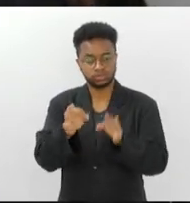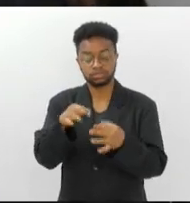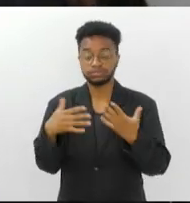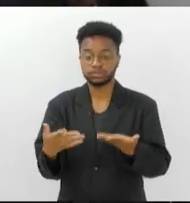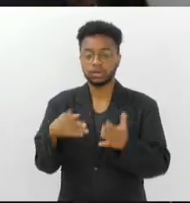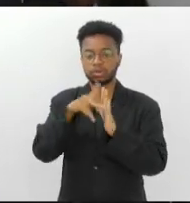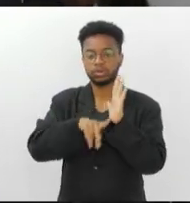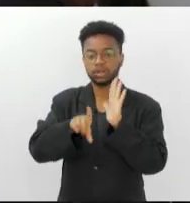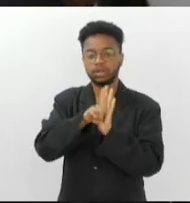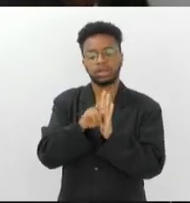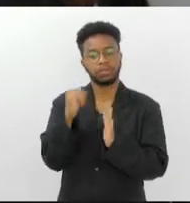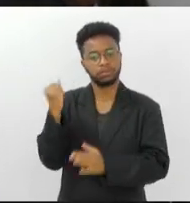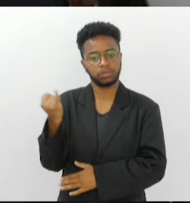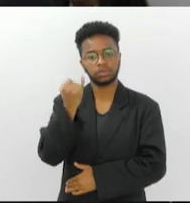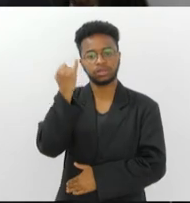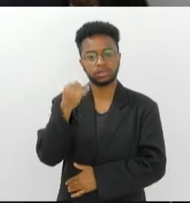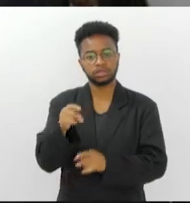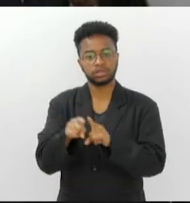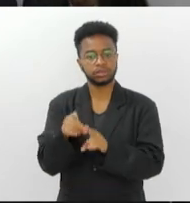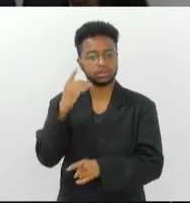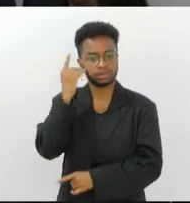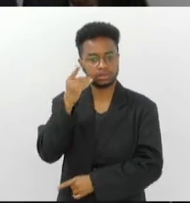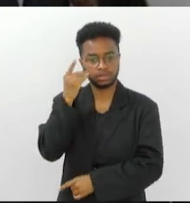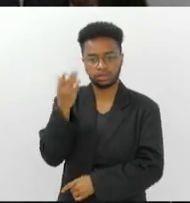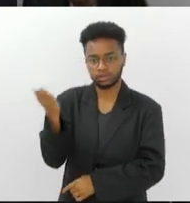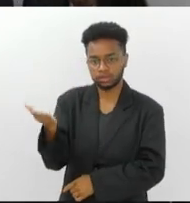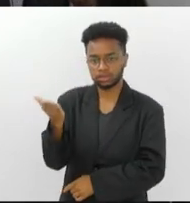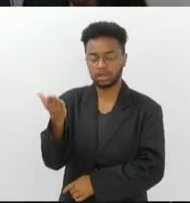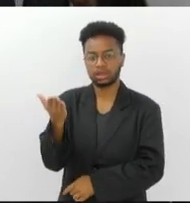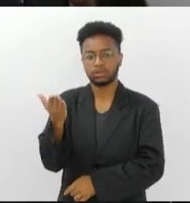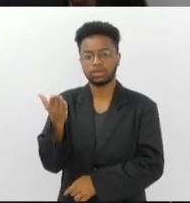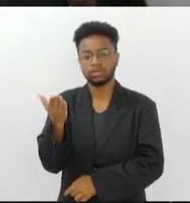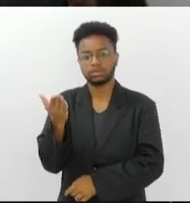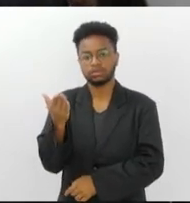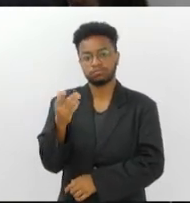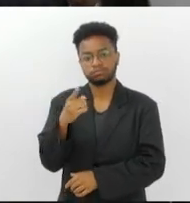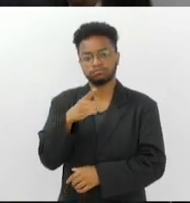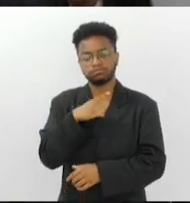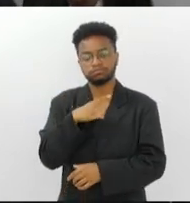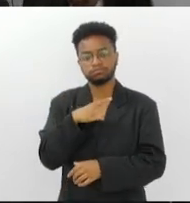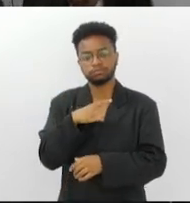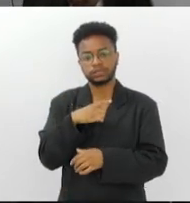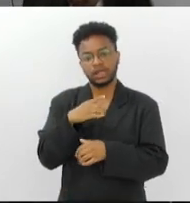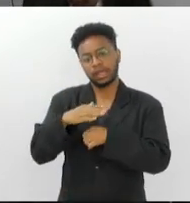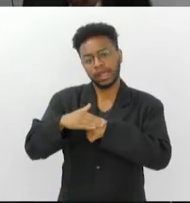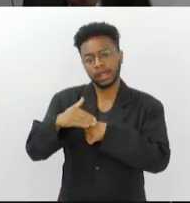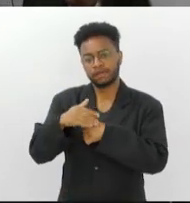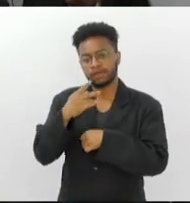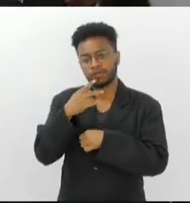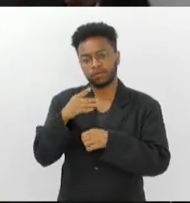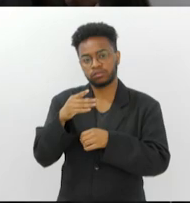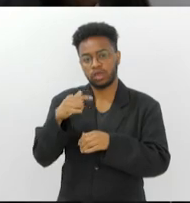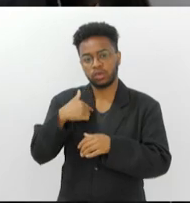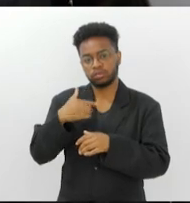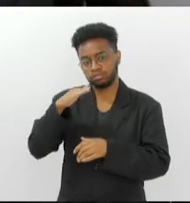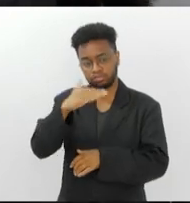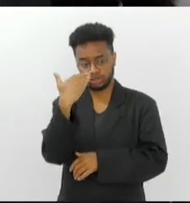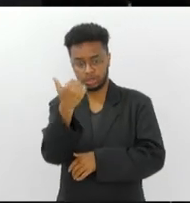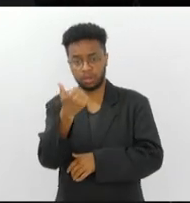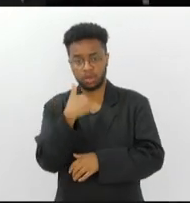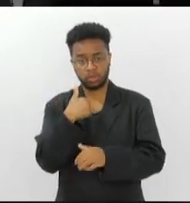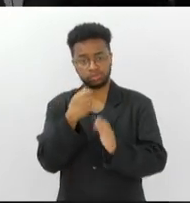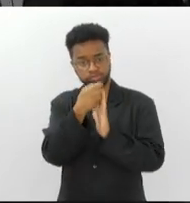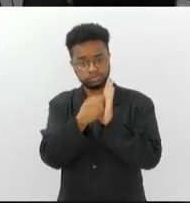muito oportuno. E aí o deputado fez uma gentileza muito grande de me colocar como autor, como coautor agora com ele do projeto. Eu